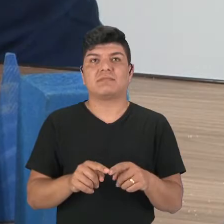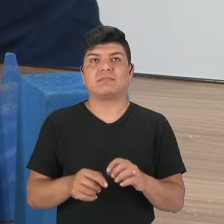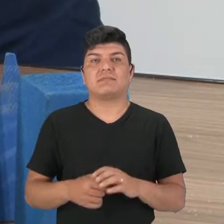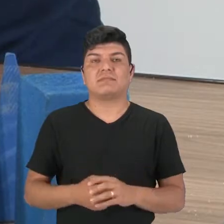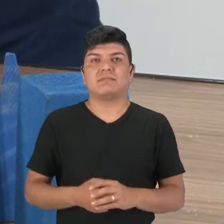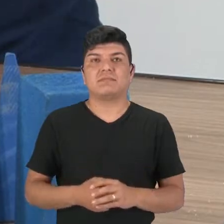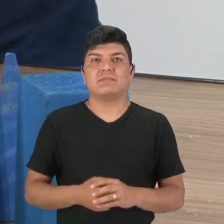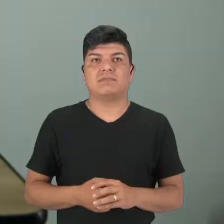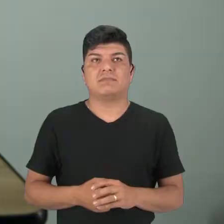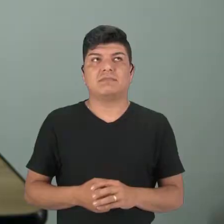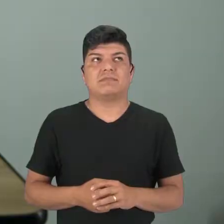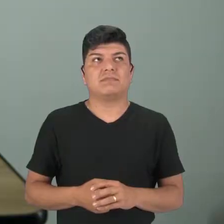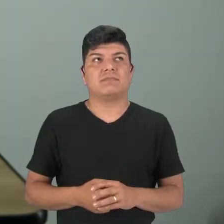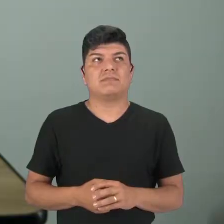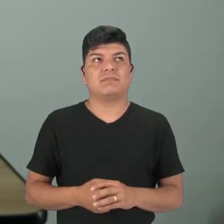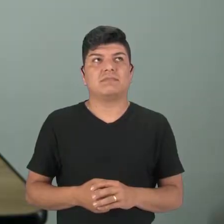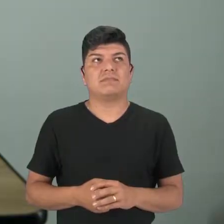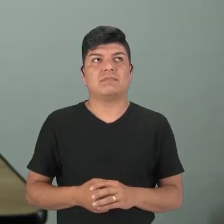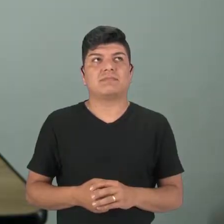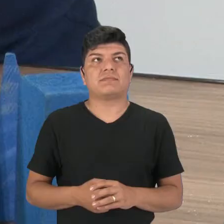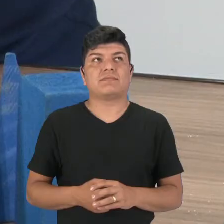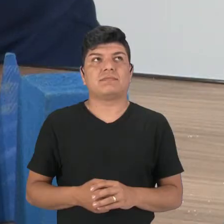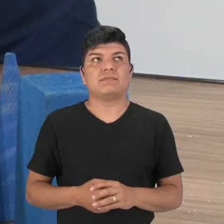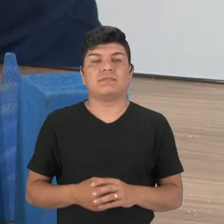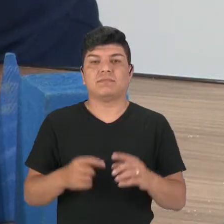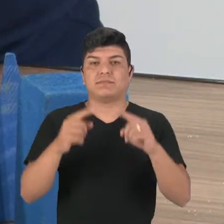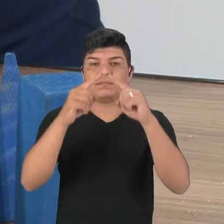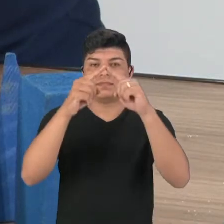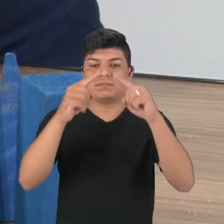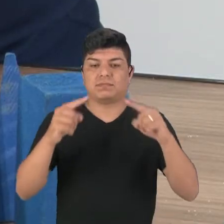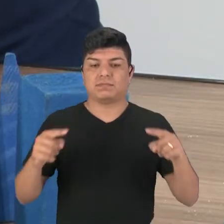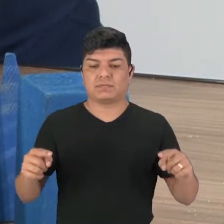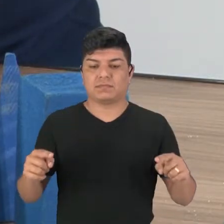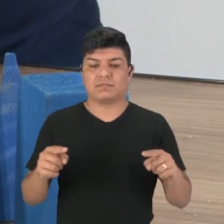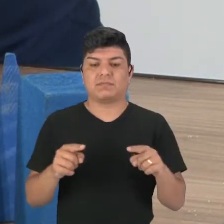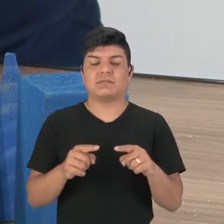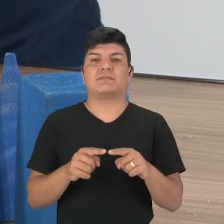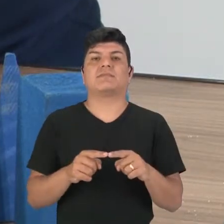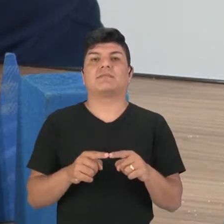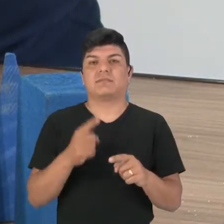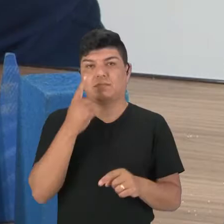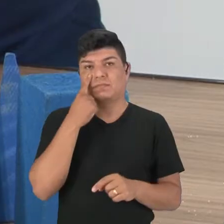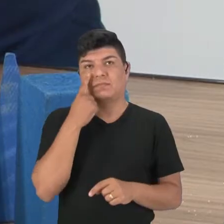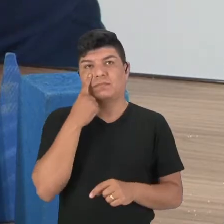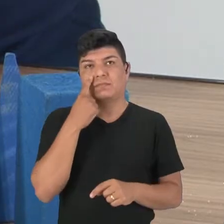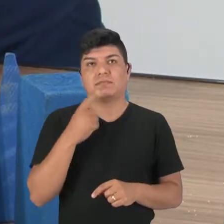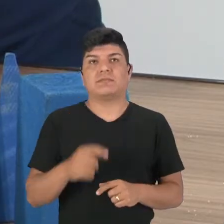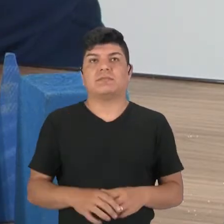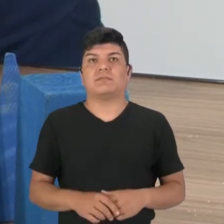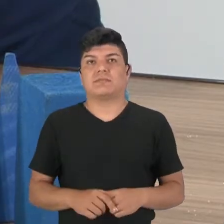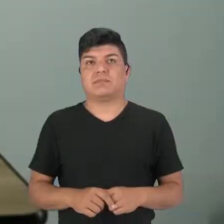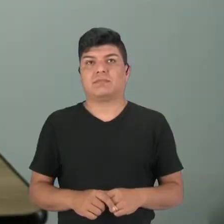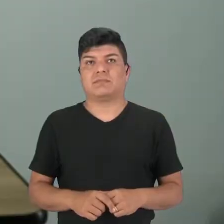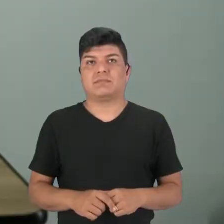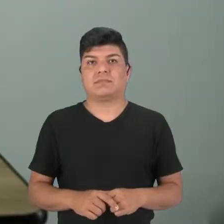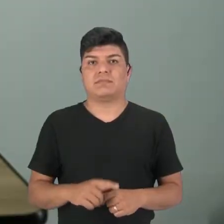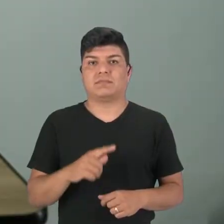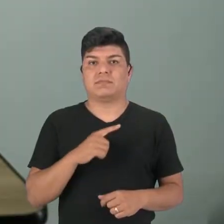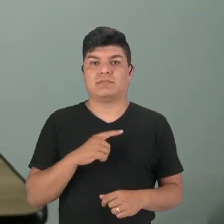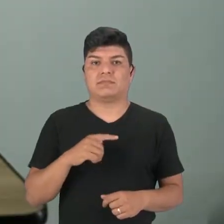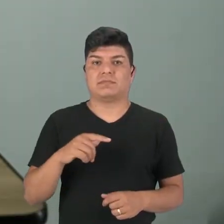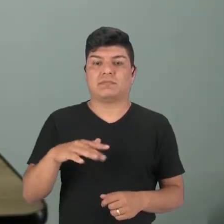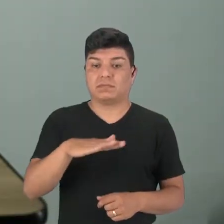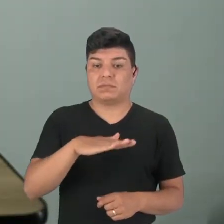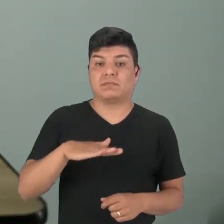só, cubo, tenho pirâmides, né? Observe, essa pirâmide aqui, ela tem uma